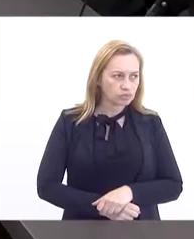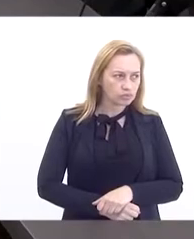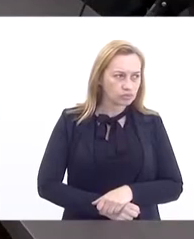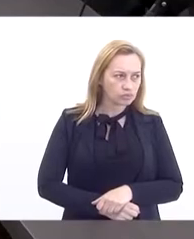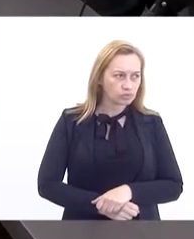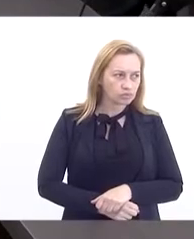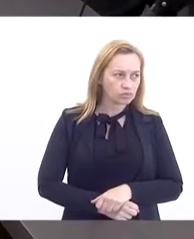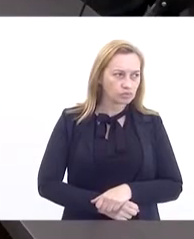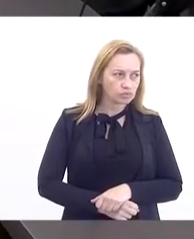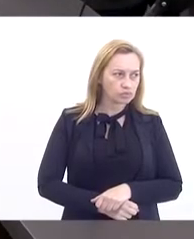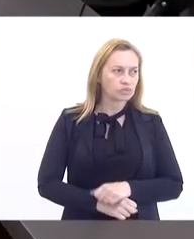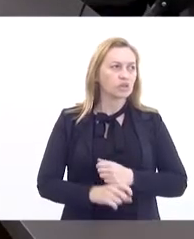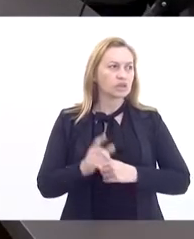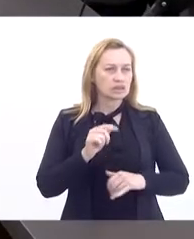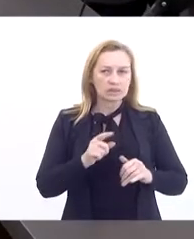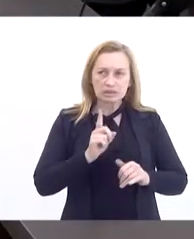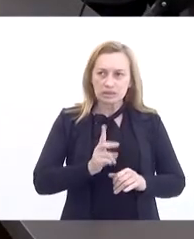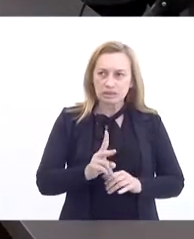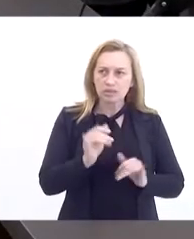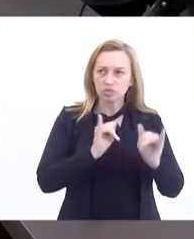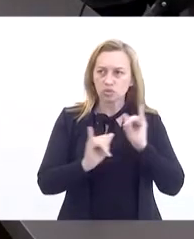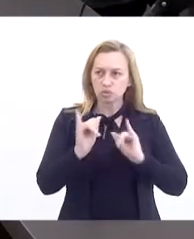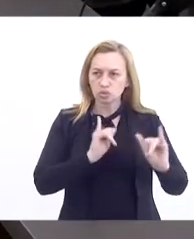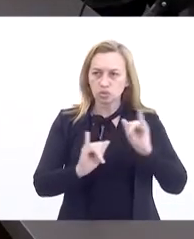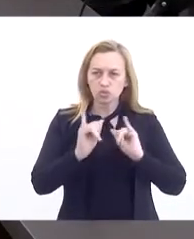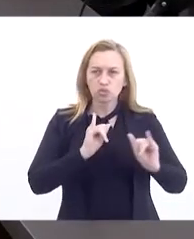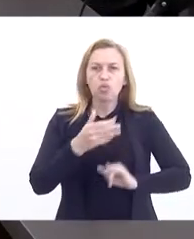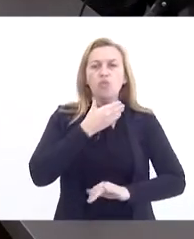Sempre tem a noticiário de falsos médicos